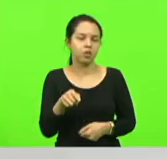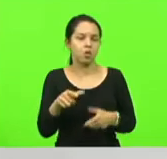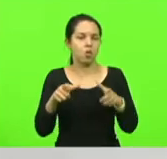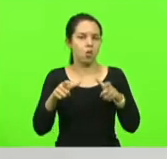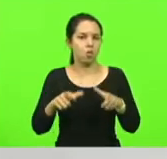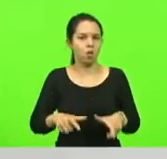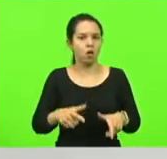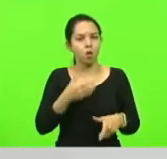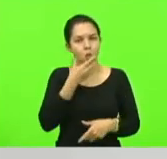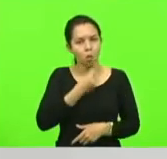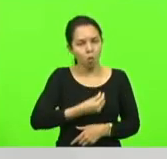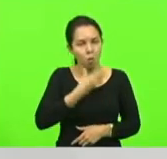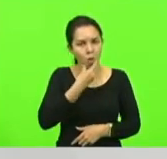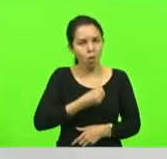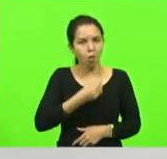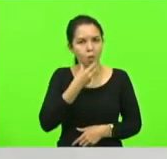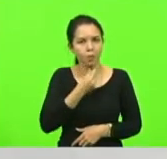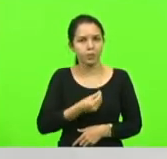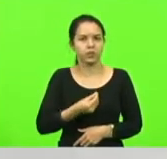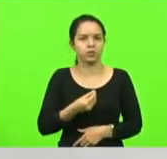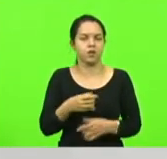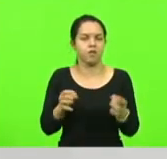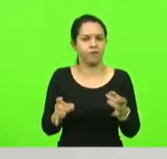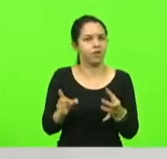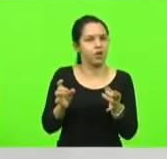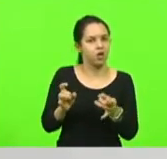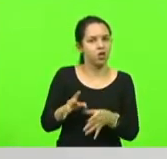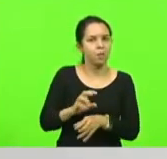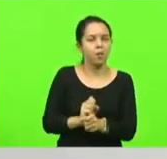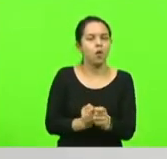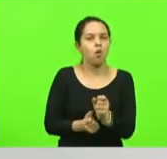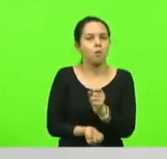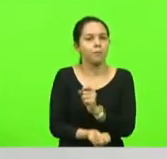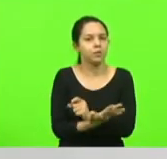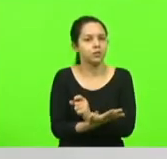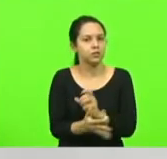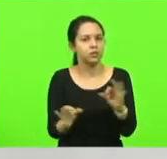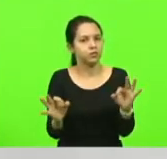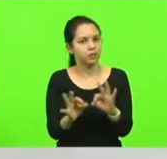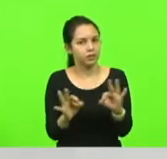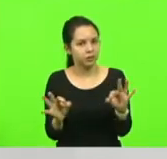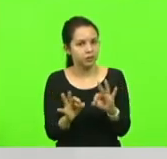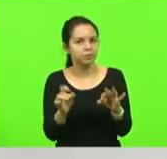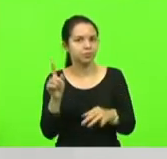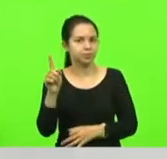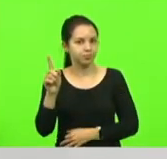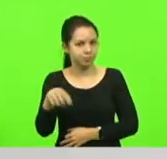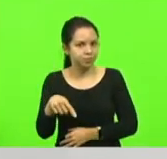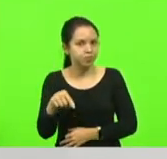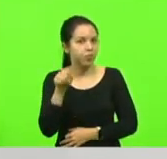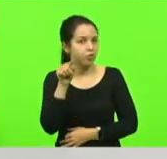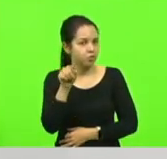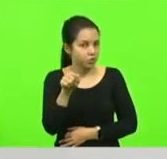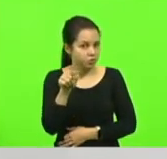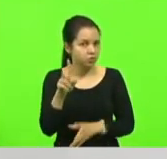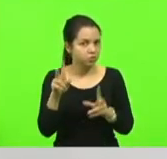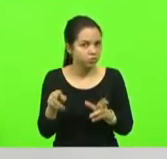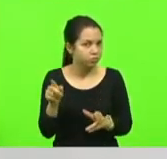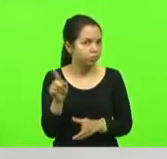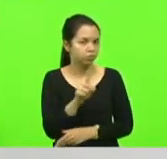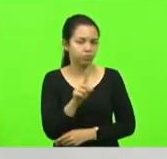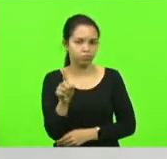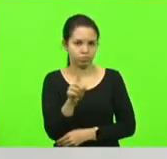para homem que não se vende para a corrupção, Davi Alcolumbre. É! Mas você não foi desse.